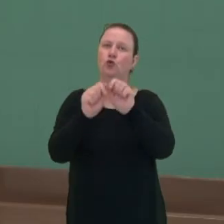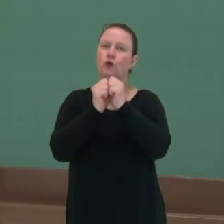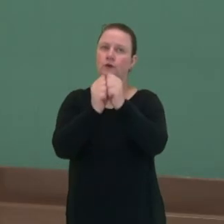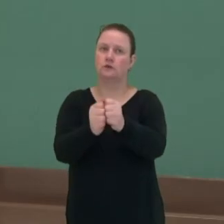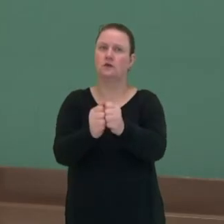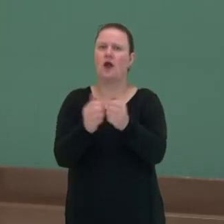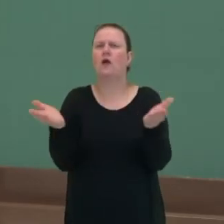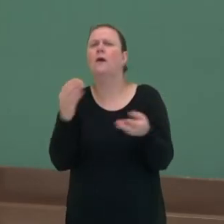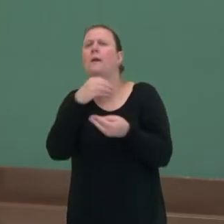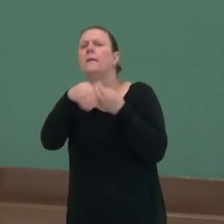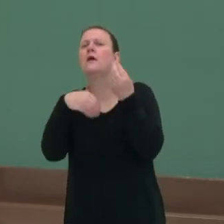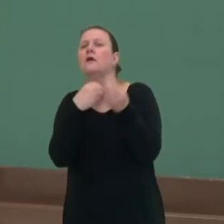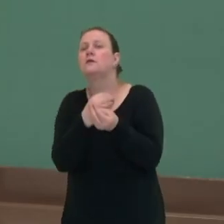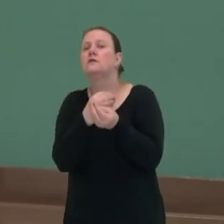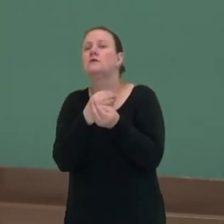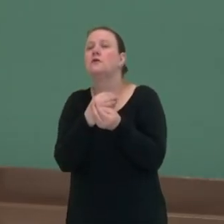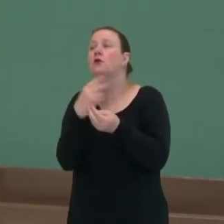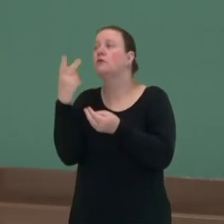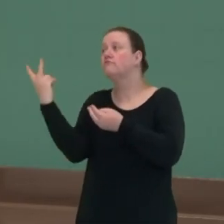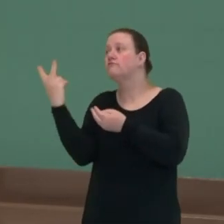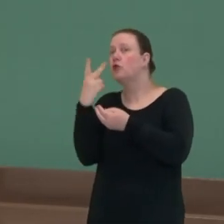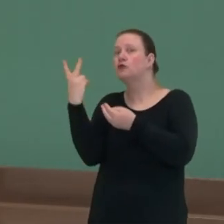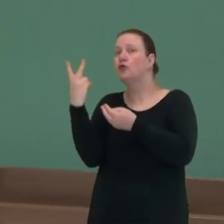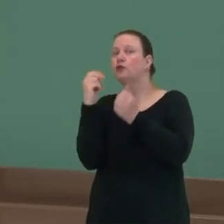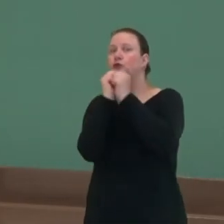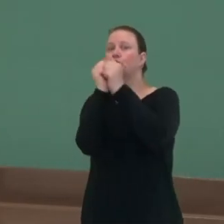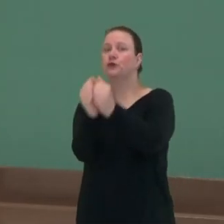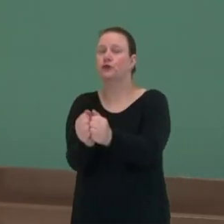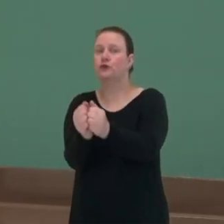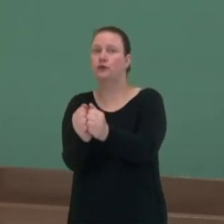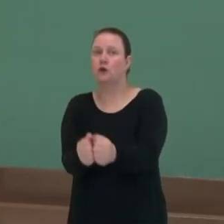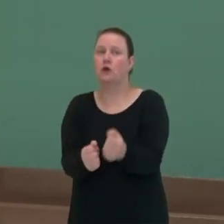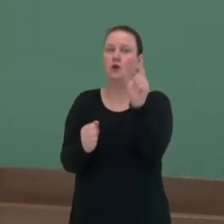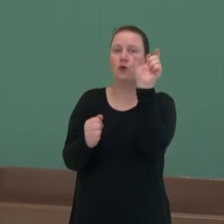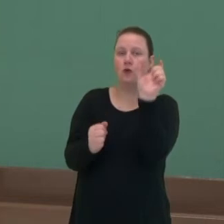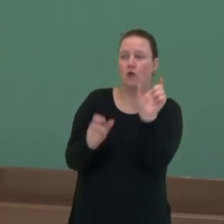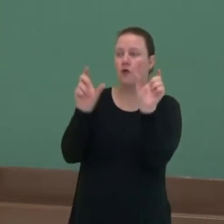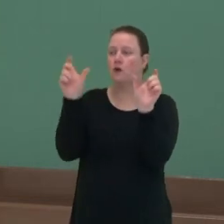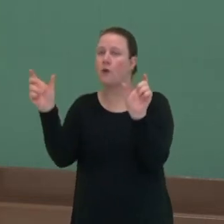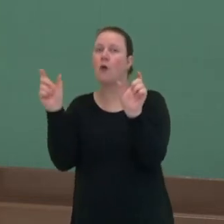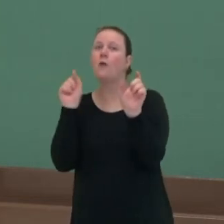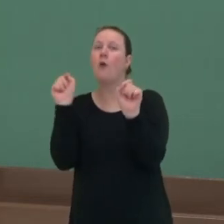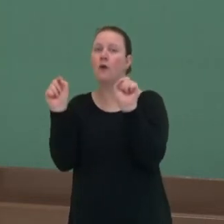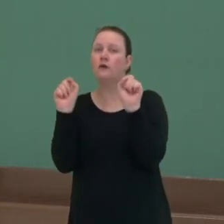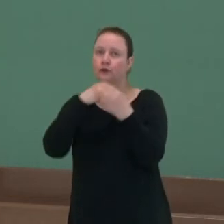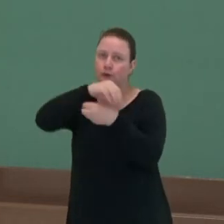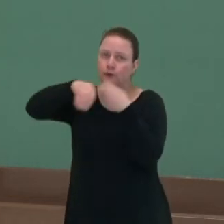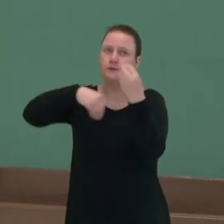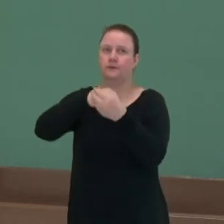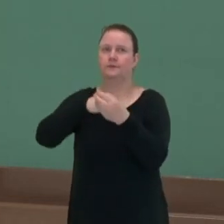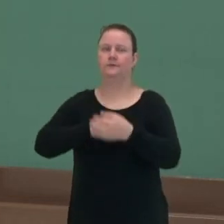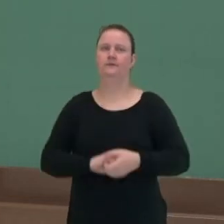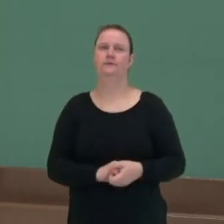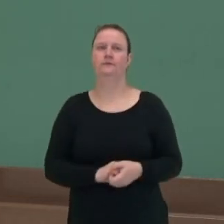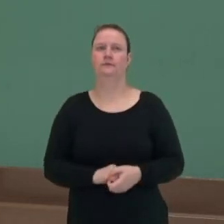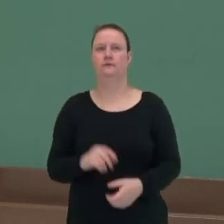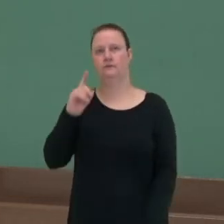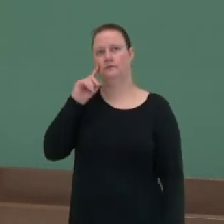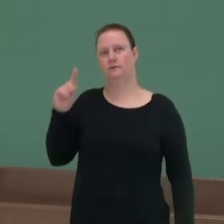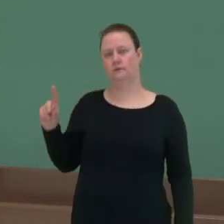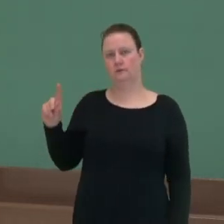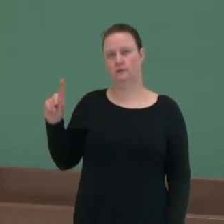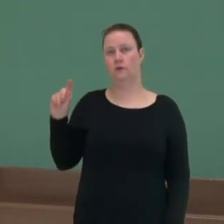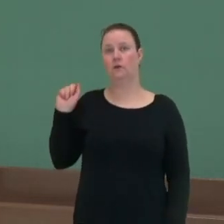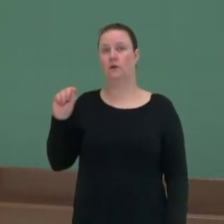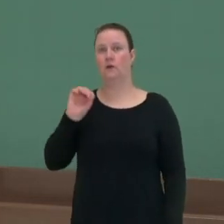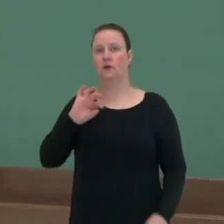misto, Fabiano, é a mistura dos dois, um pouco de série e um pouco de paralelo. Então no circuito elétrico em